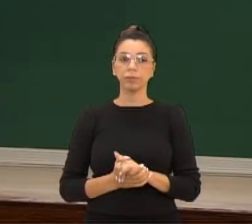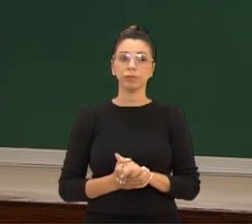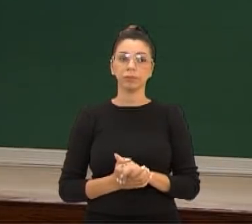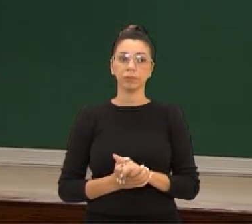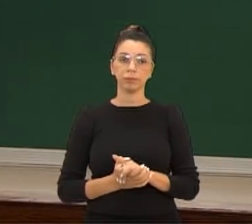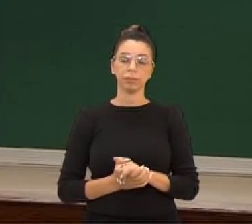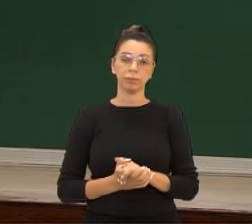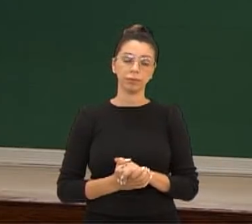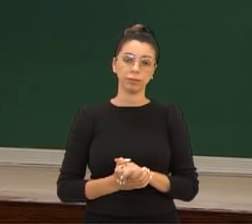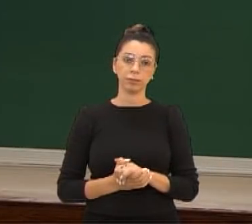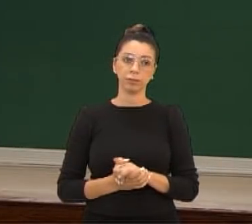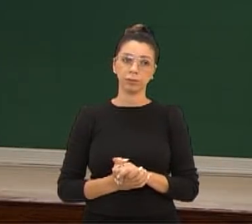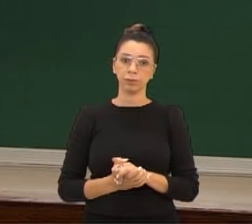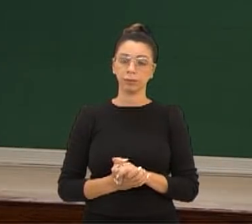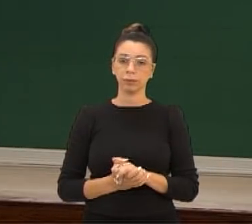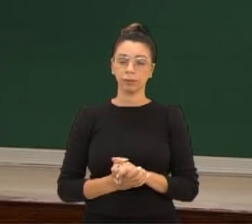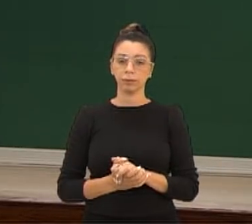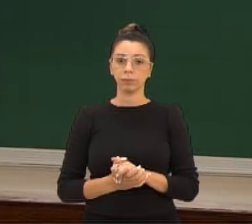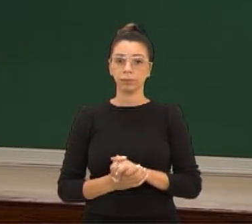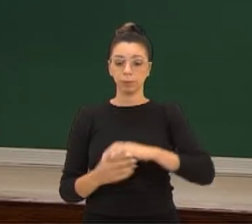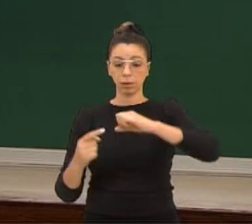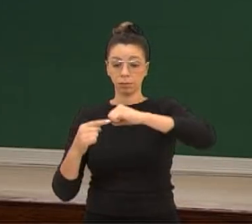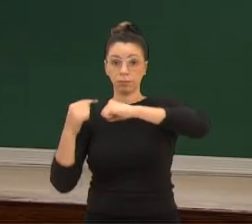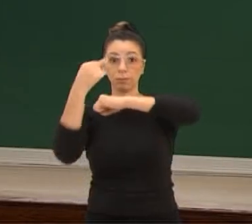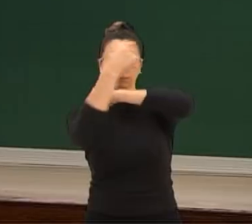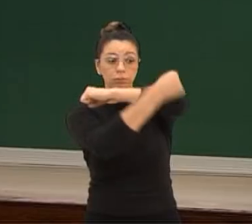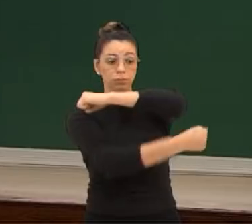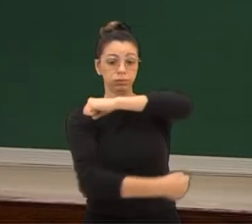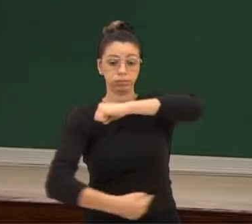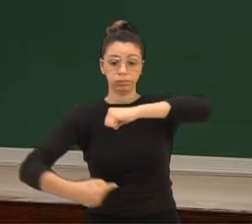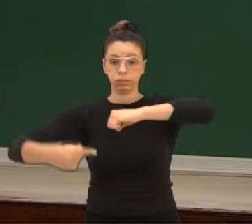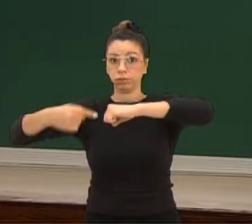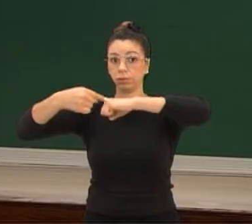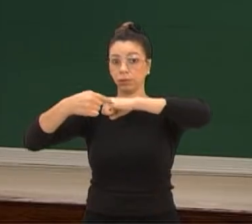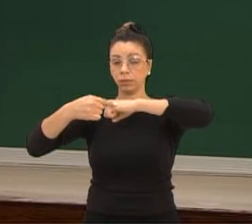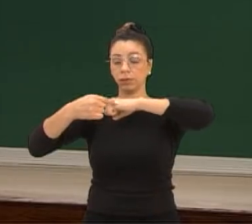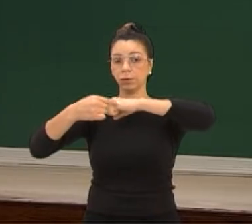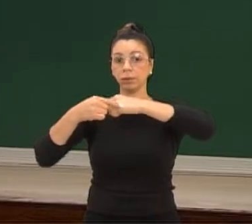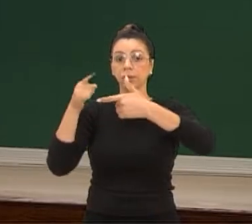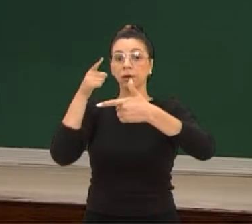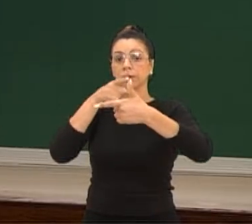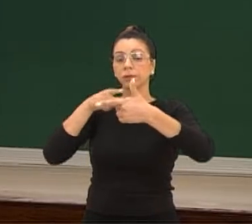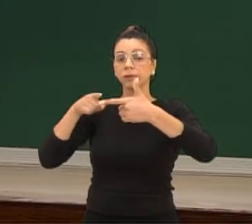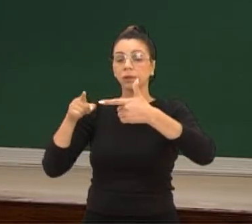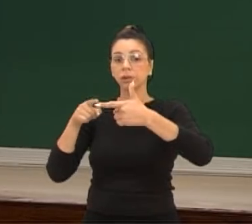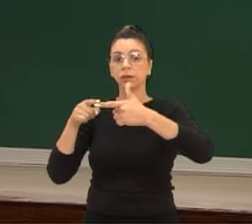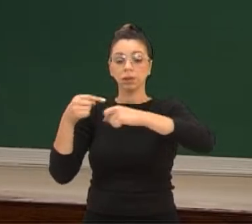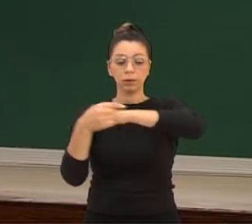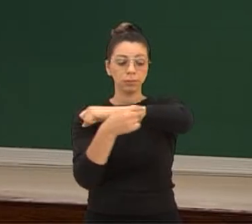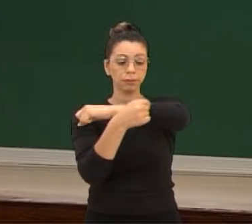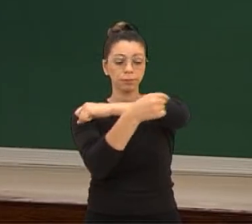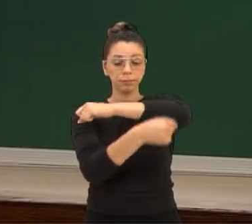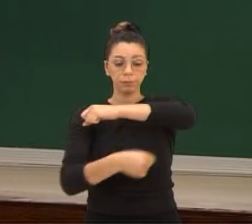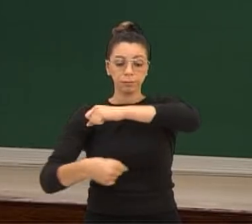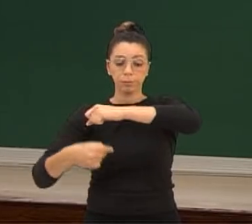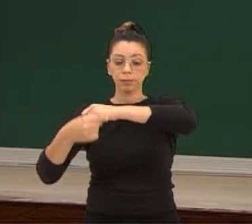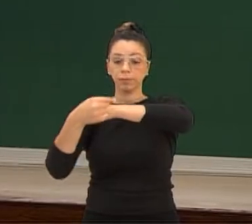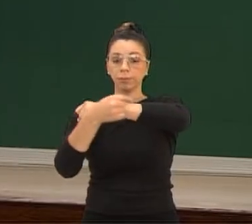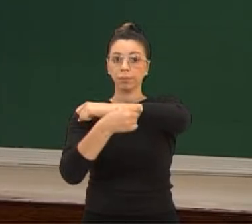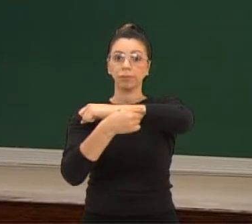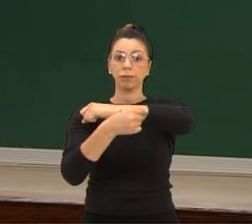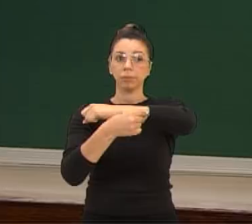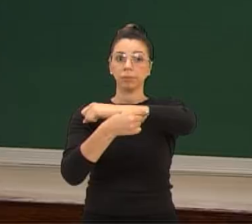é você pegar o maior valor, dividir sobre o menor valor, tá? O maior